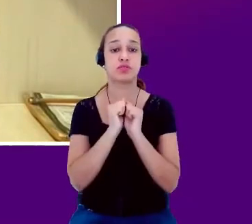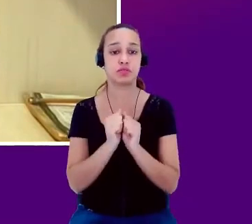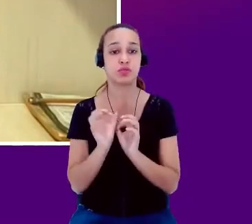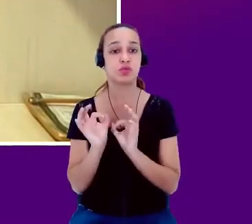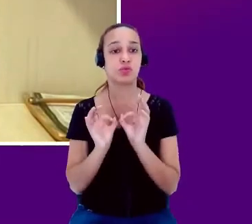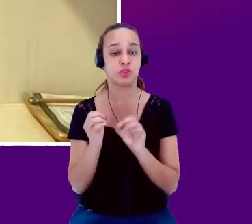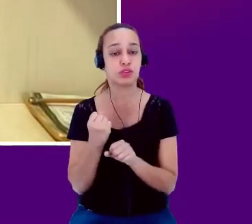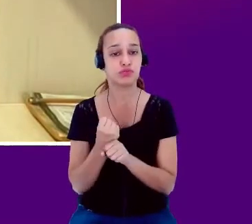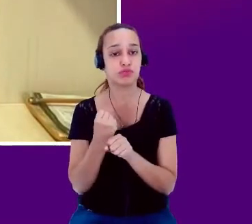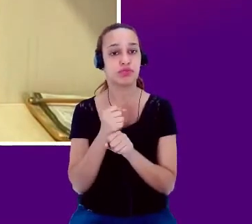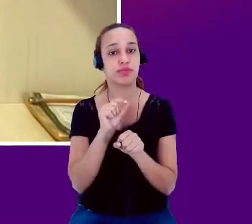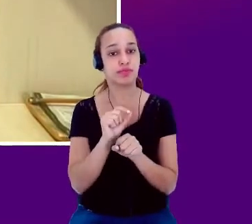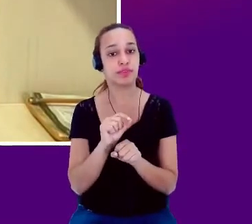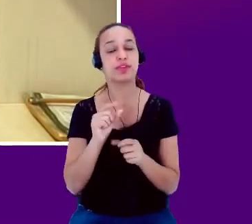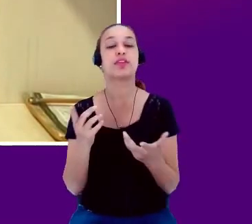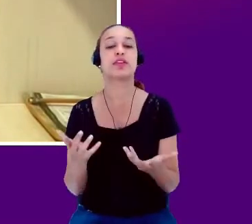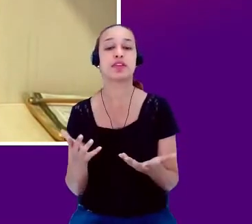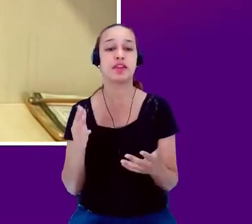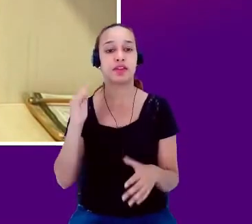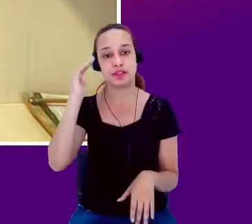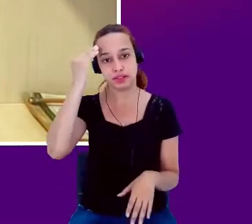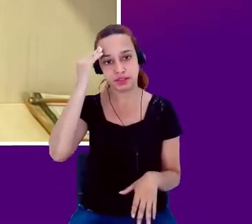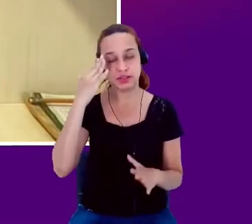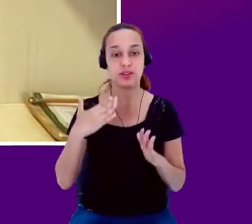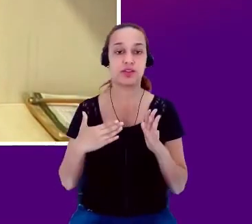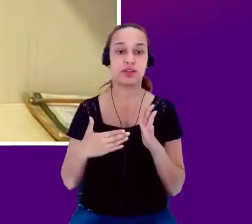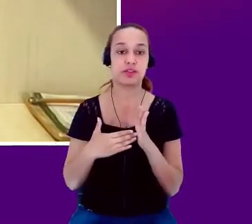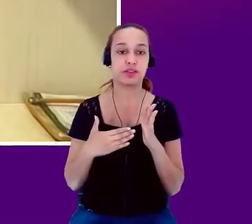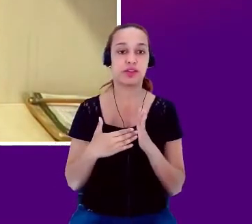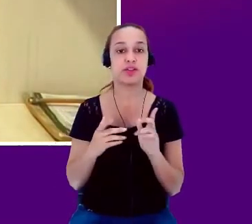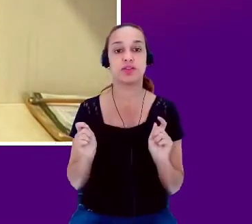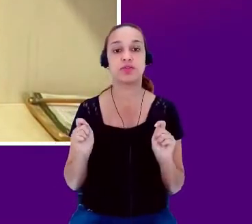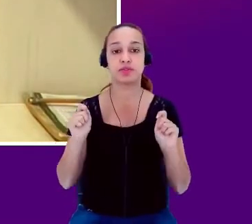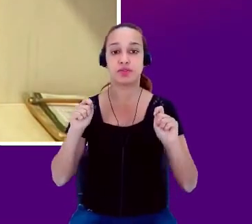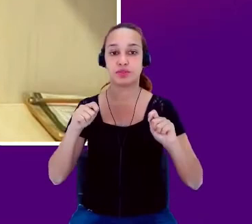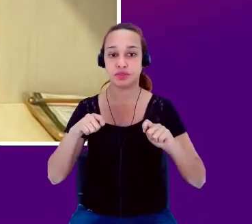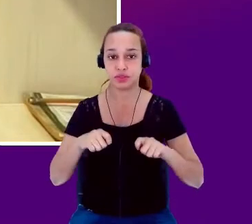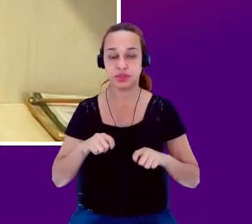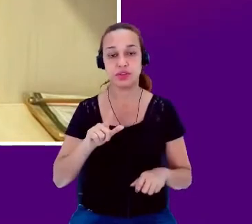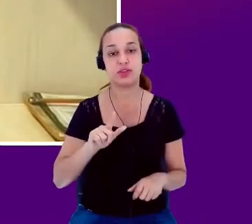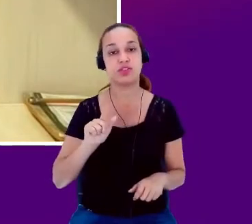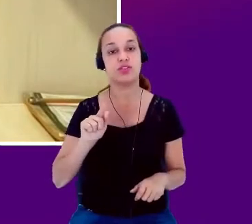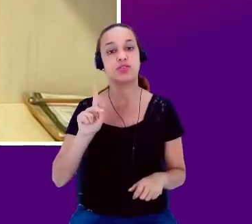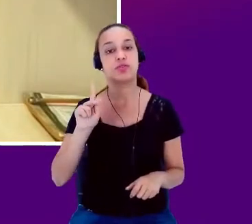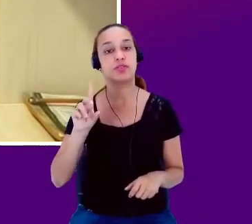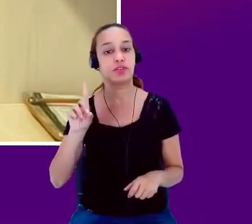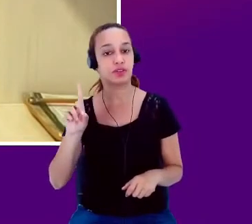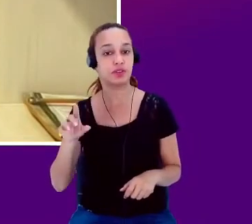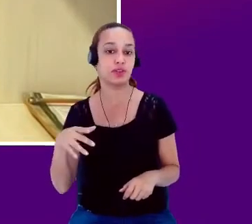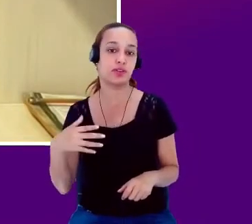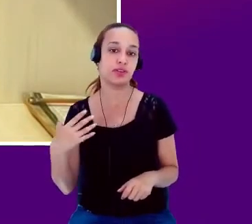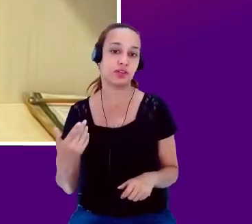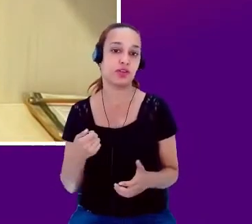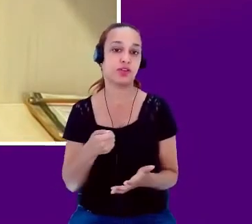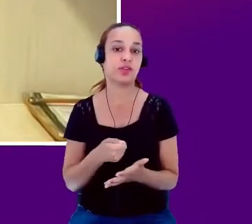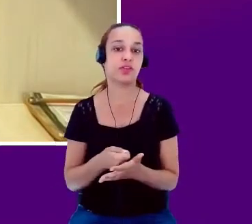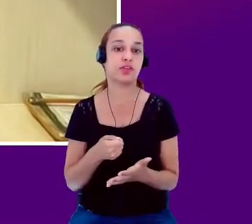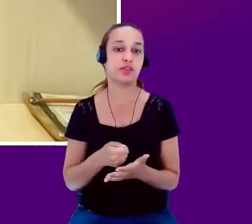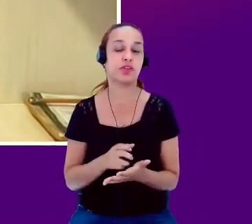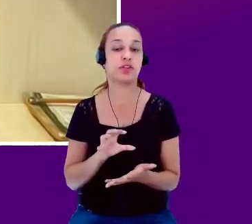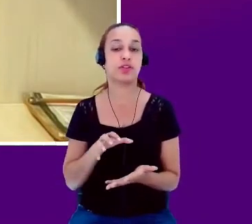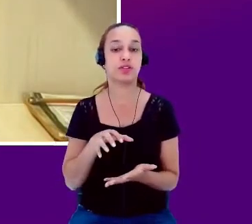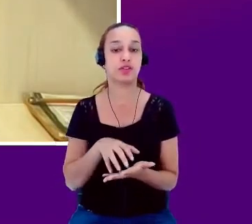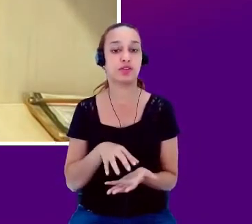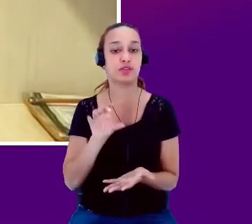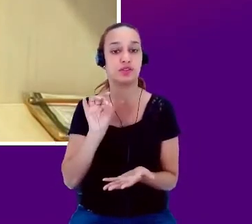essas interpretações, de entender os limites e as possibilidades trazidos pela LGPD quando aplicada a setores específicos